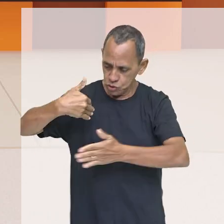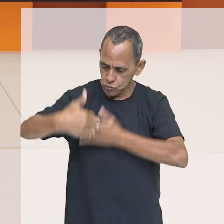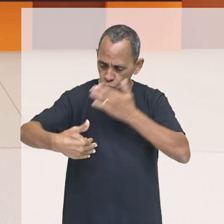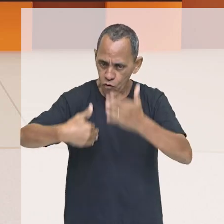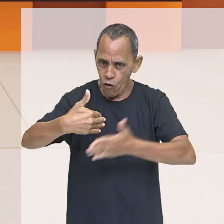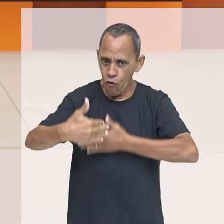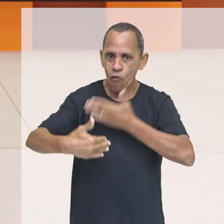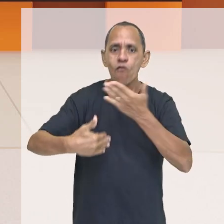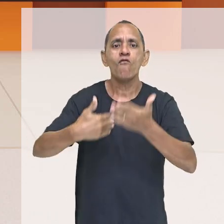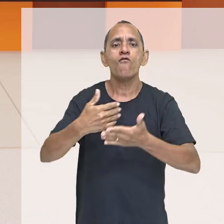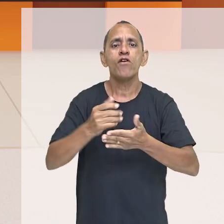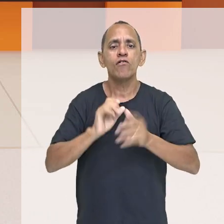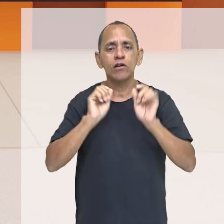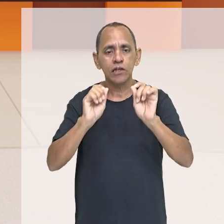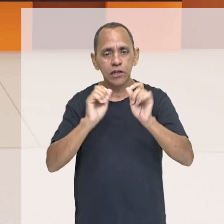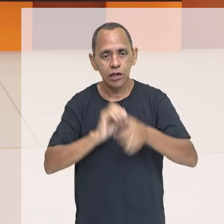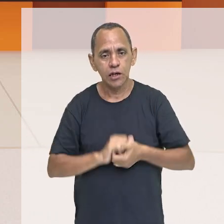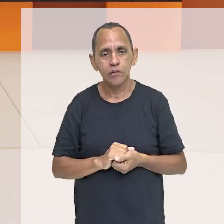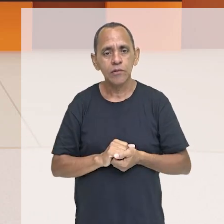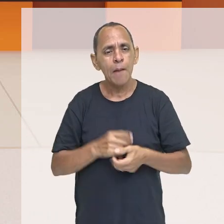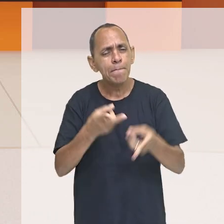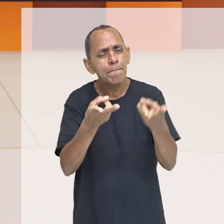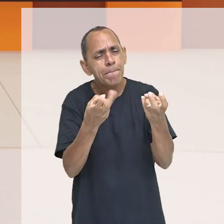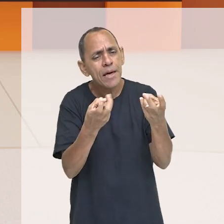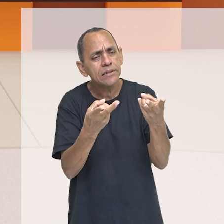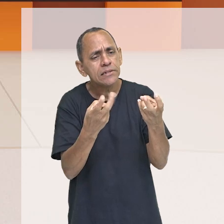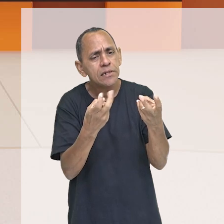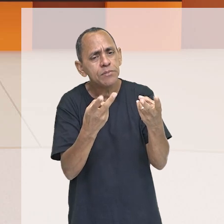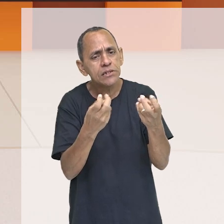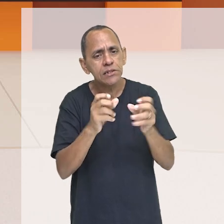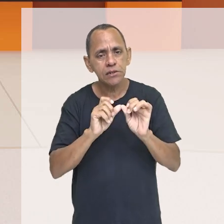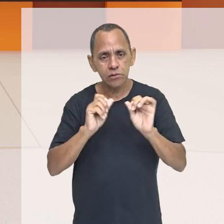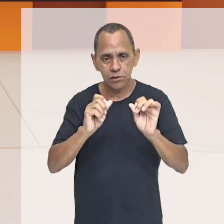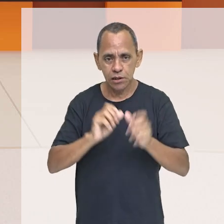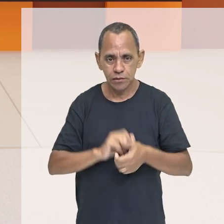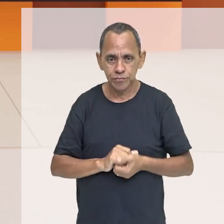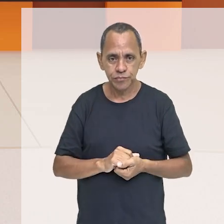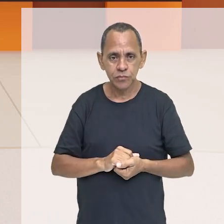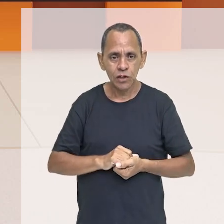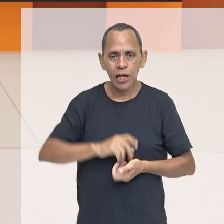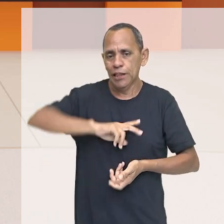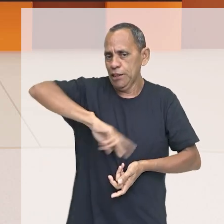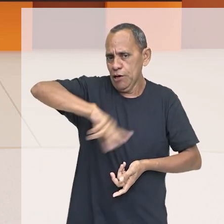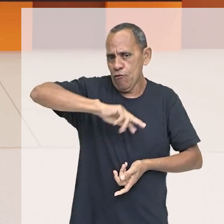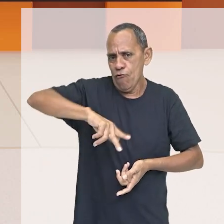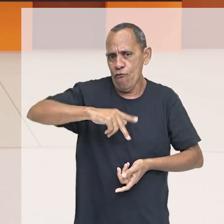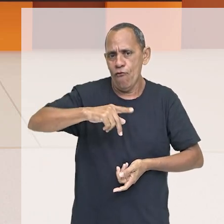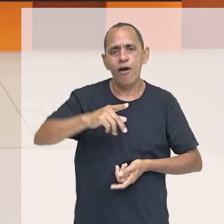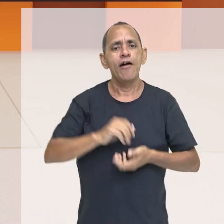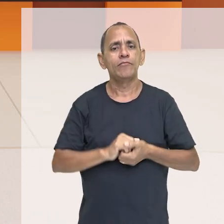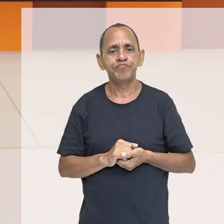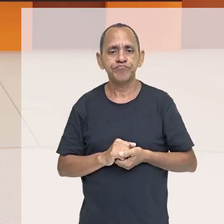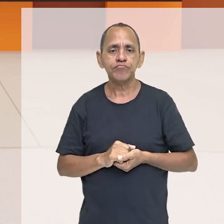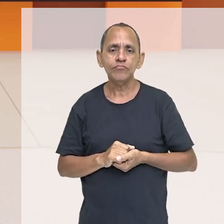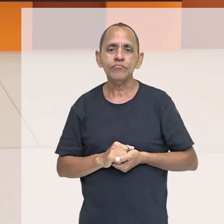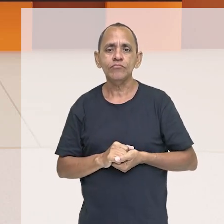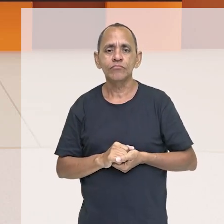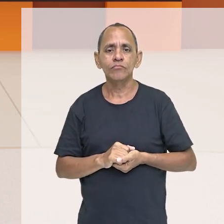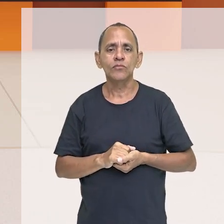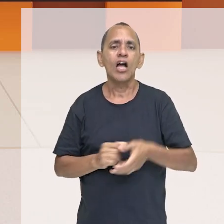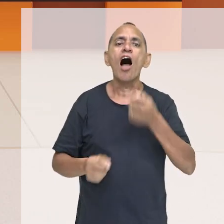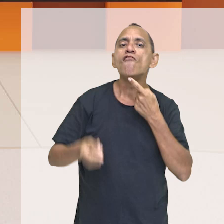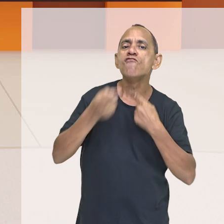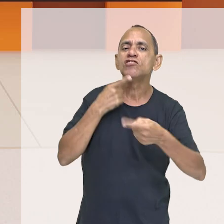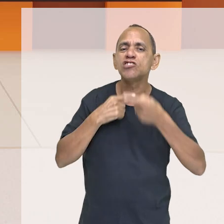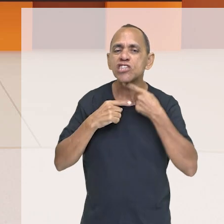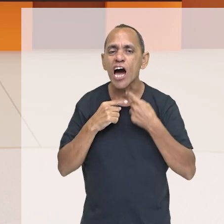olhar perspicaz para perceber que não é a vontade de um grupo, mas é a vontade de uma